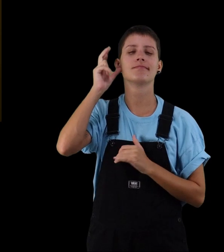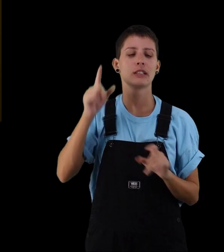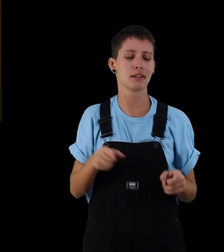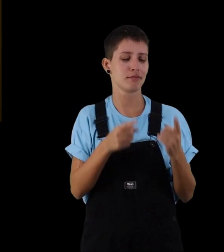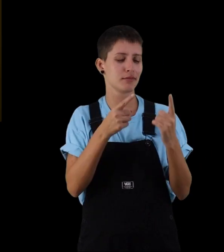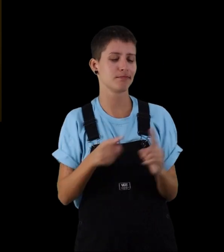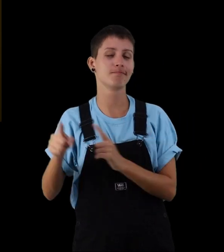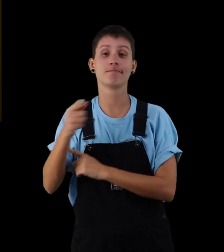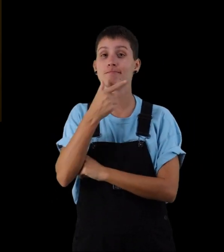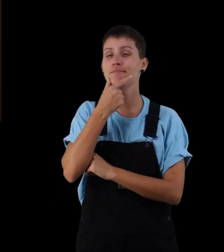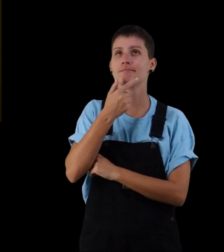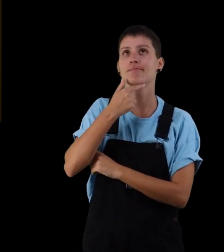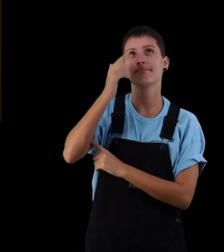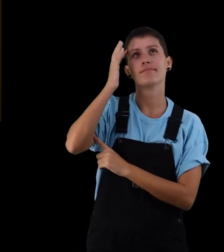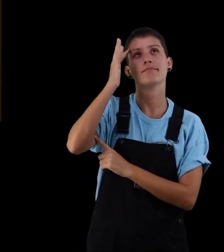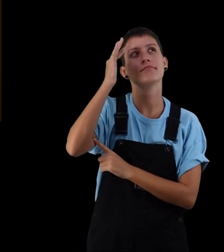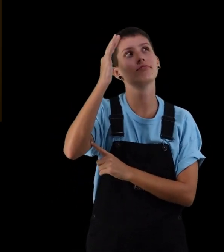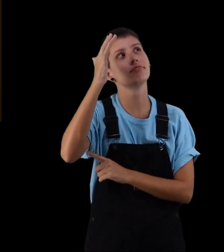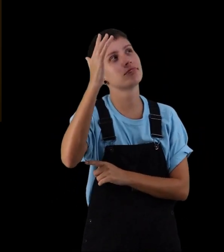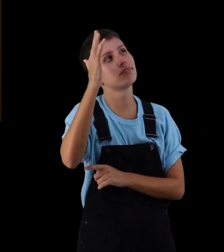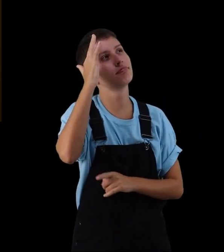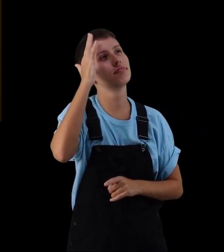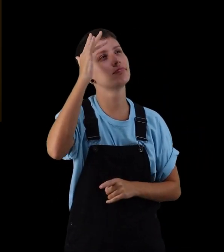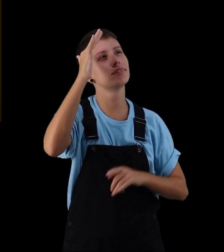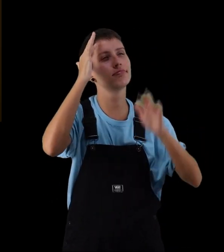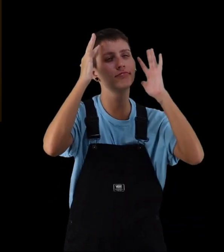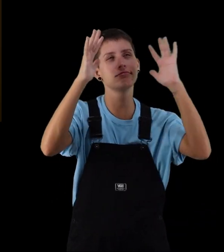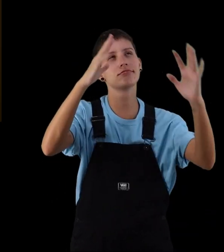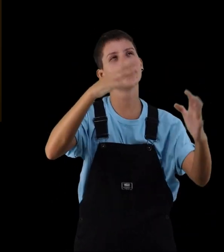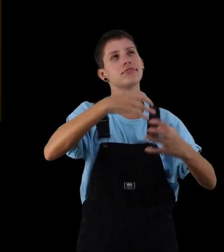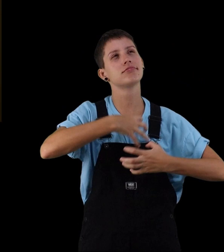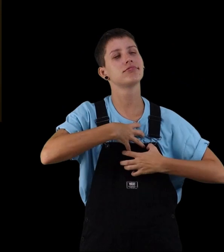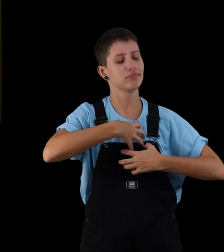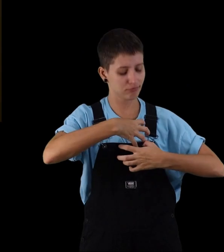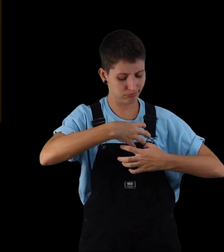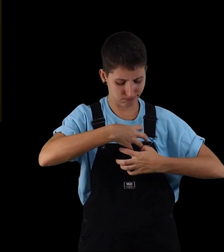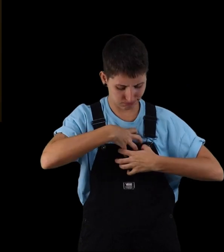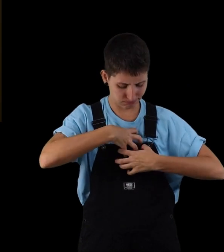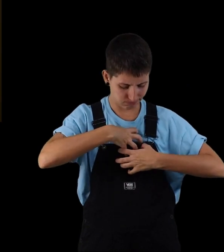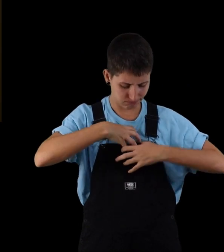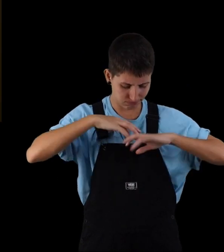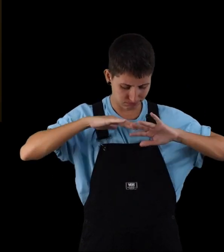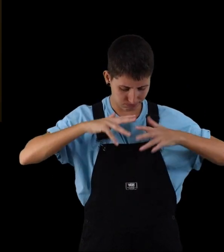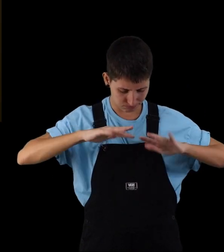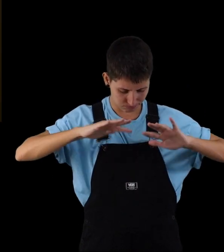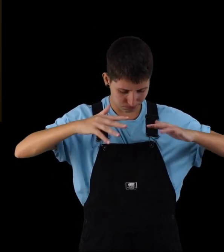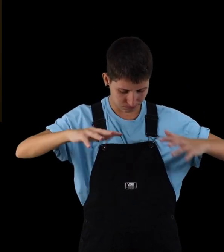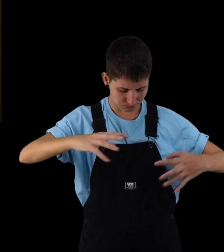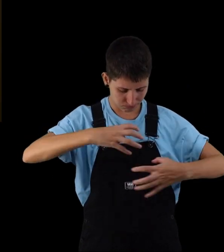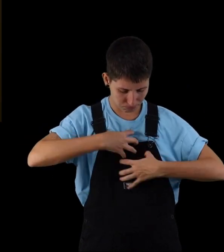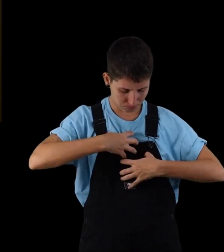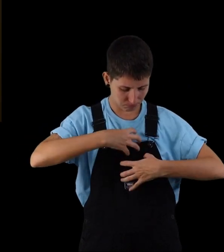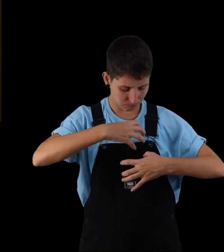cantoras do rádio. Ele nadava em ondas de encantamento, sentindo como a música entrava